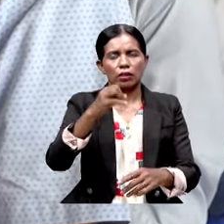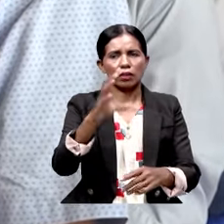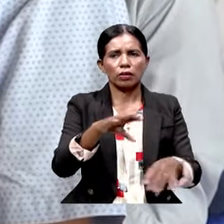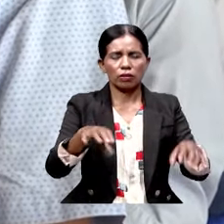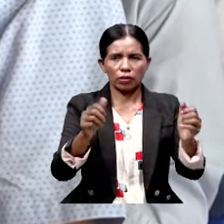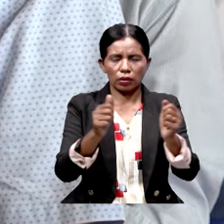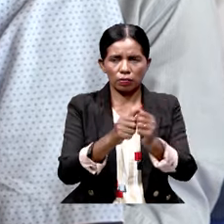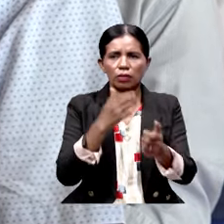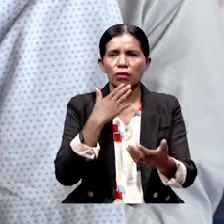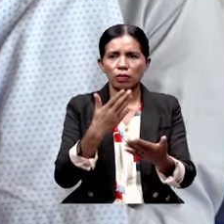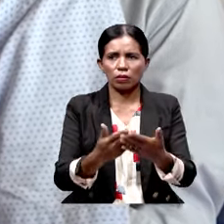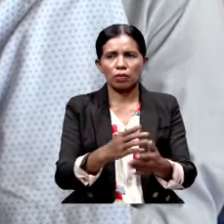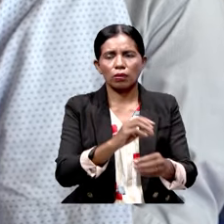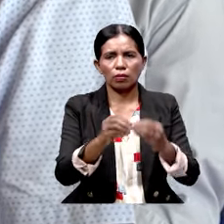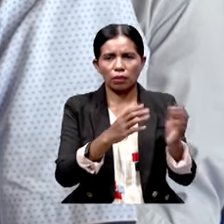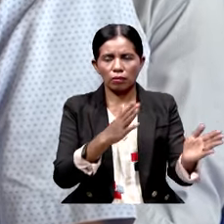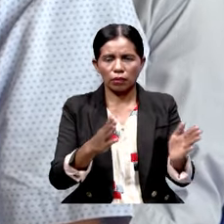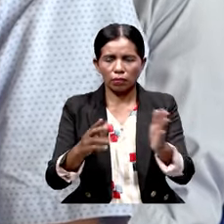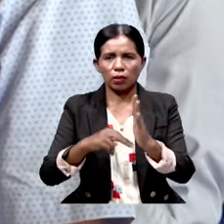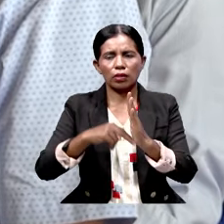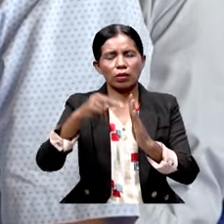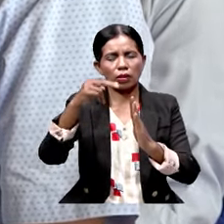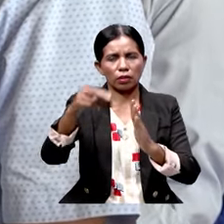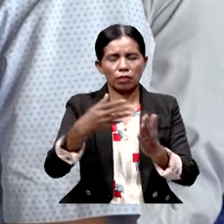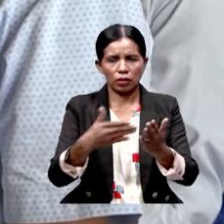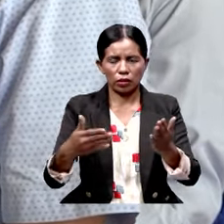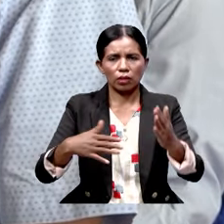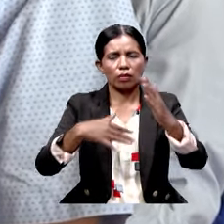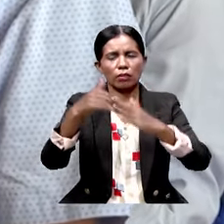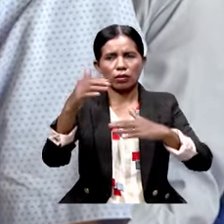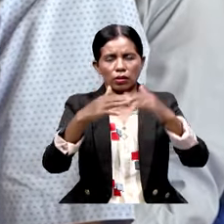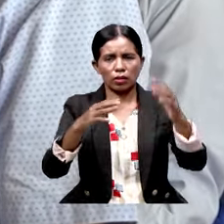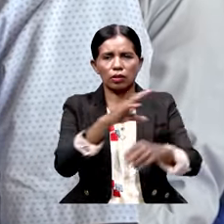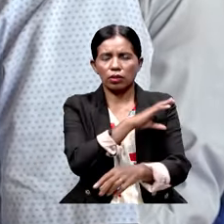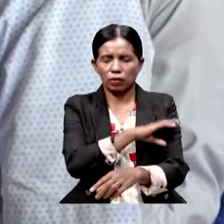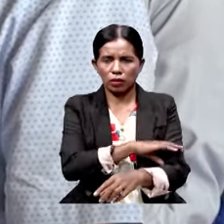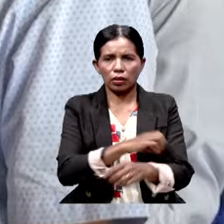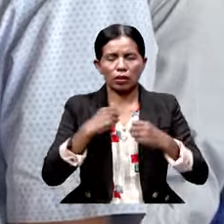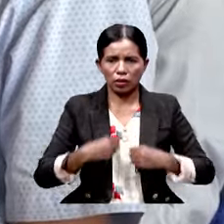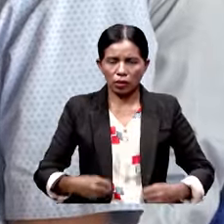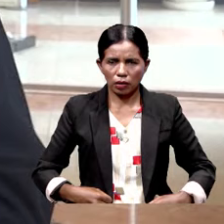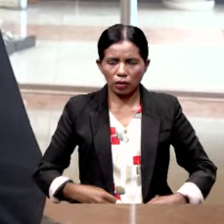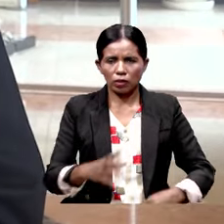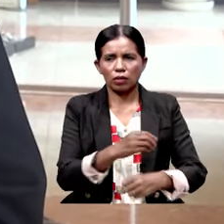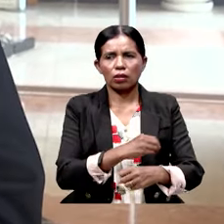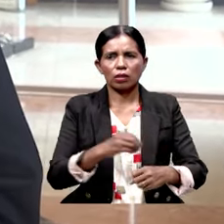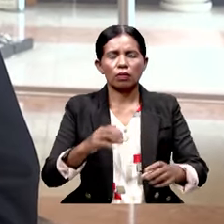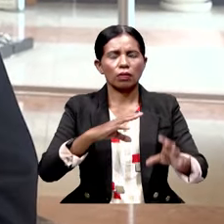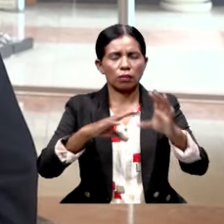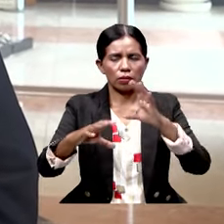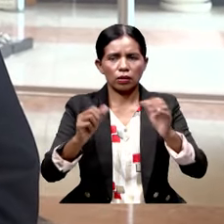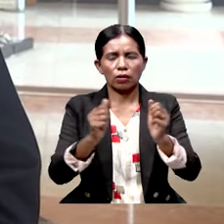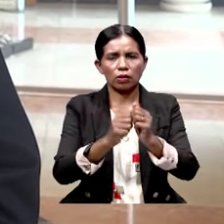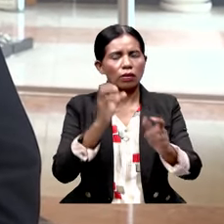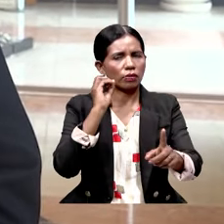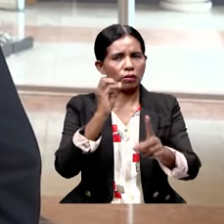serviço ao máximo, com uma preparação para nível logístico, infraestrutura, segurança, saúde, protocolo no comunicação o